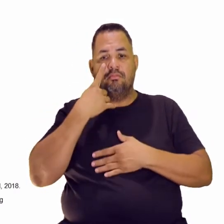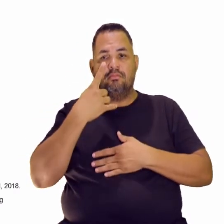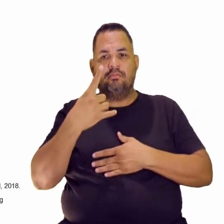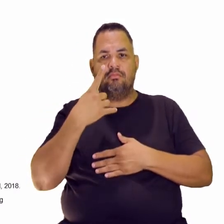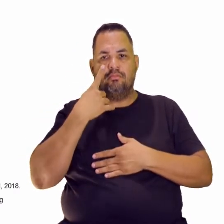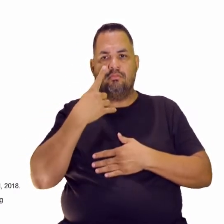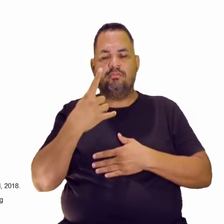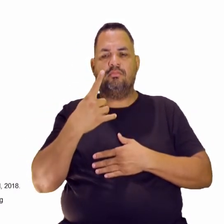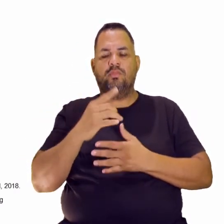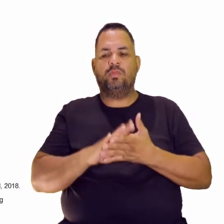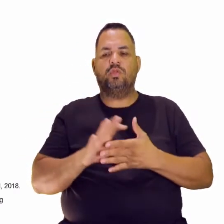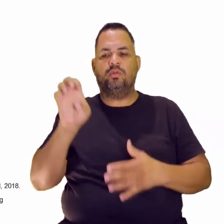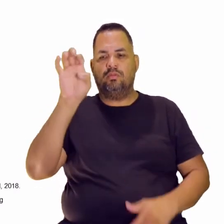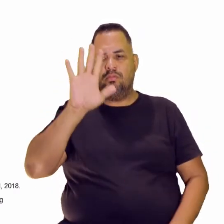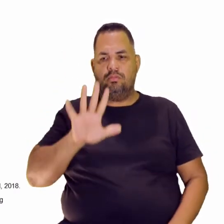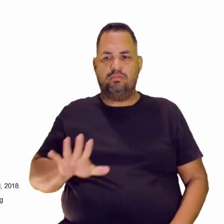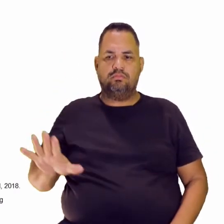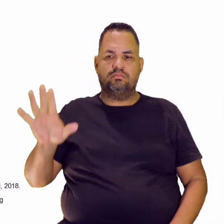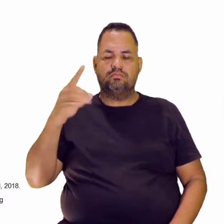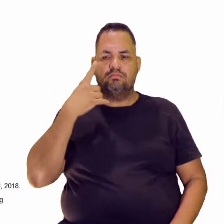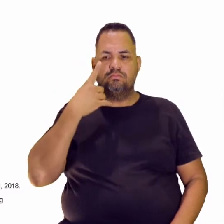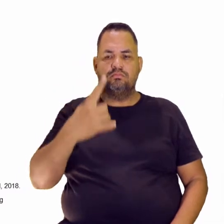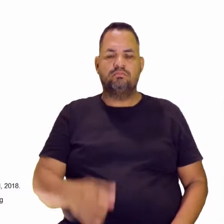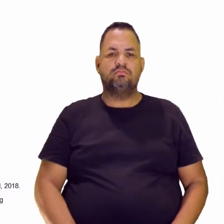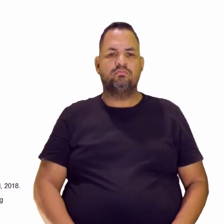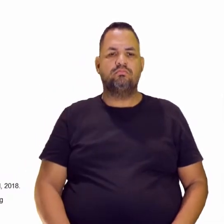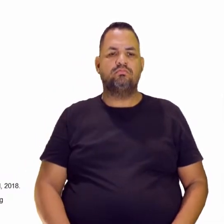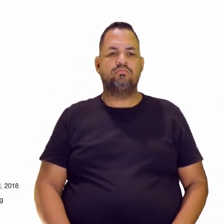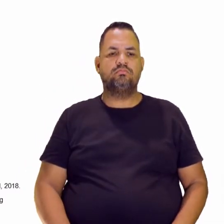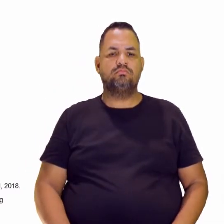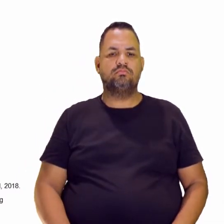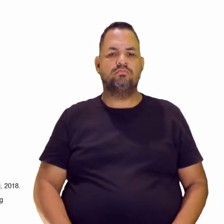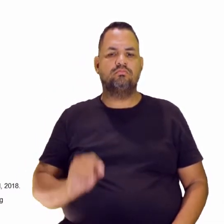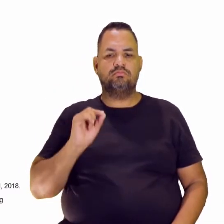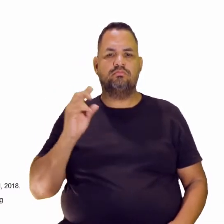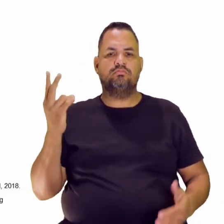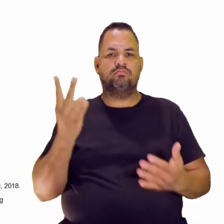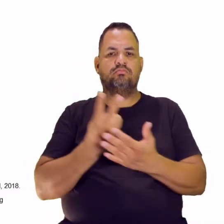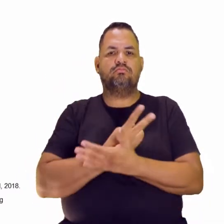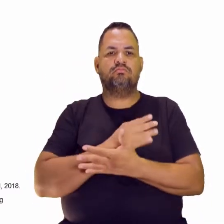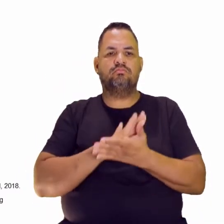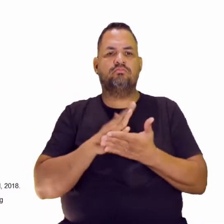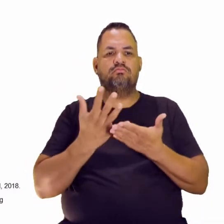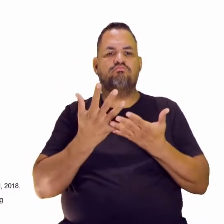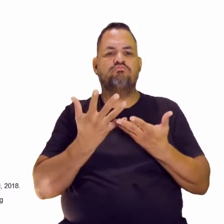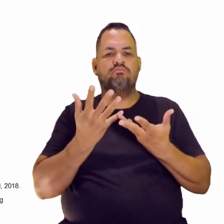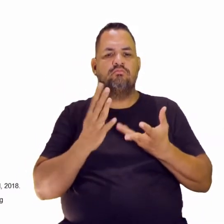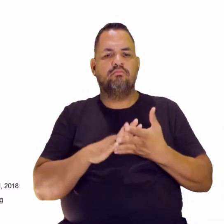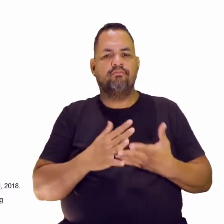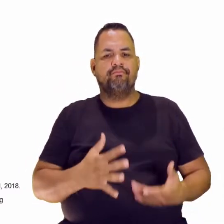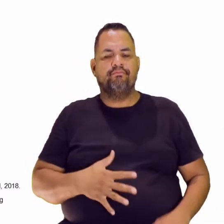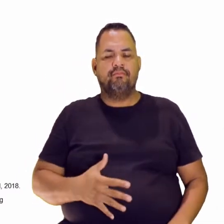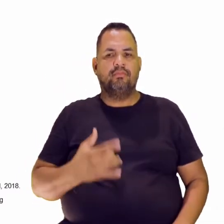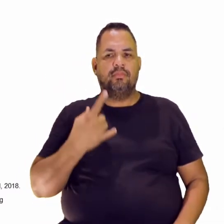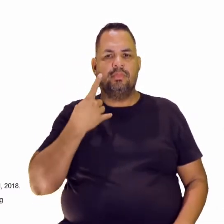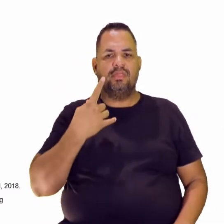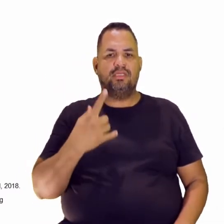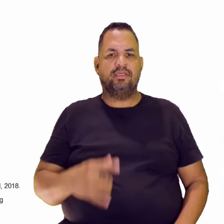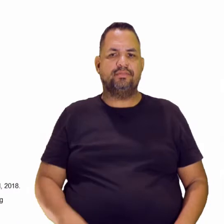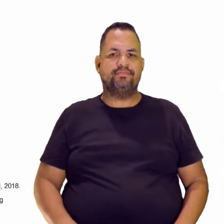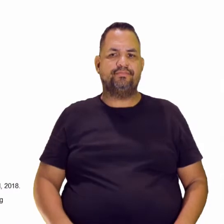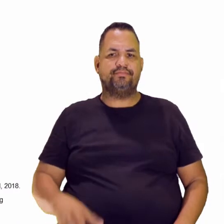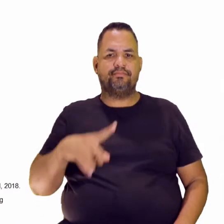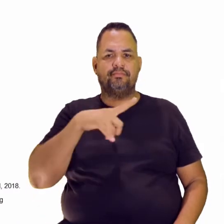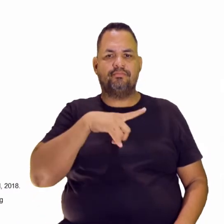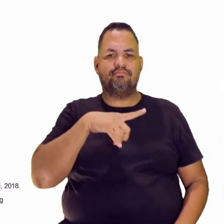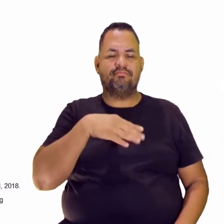para ele, né? O que acontece é que ele se compadece, ele tem